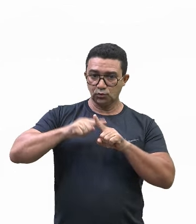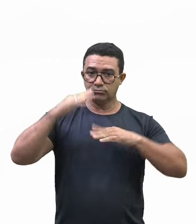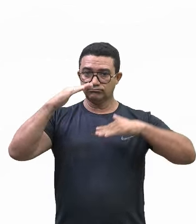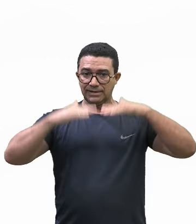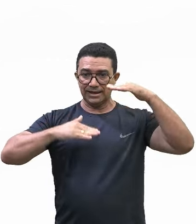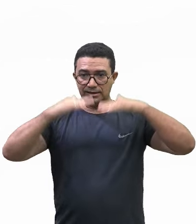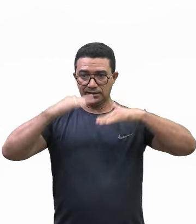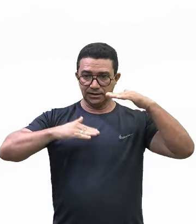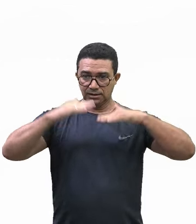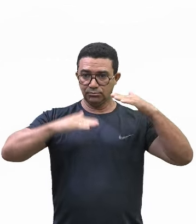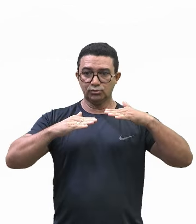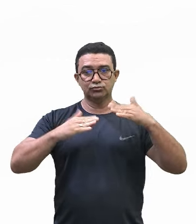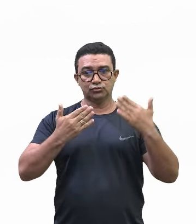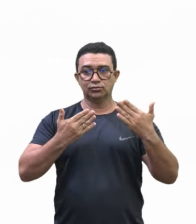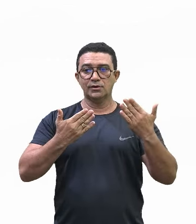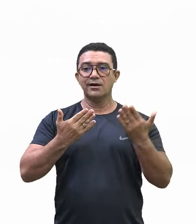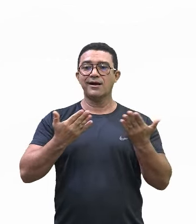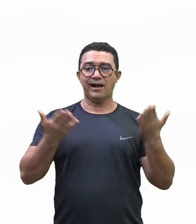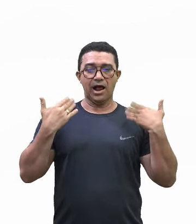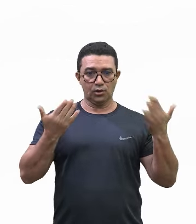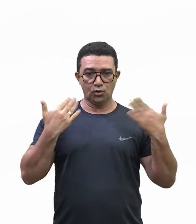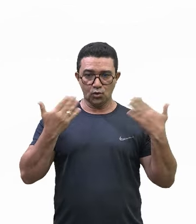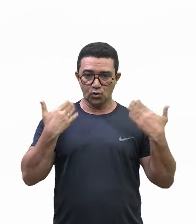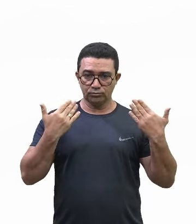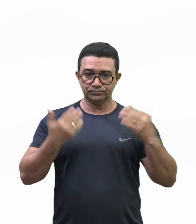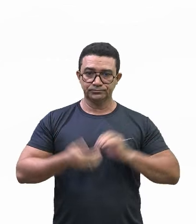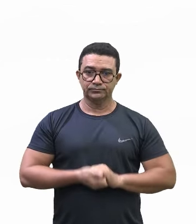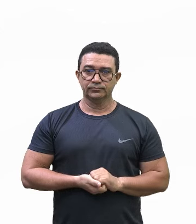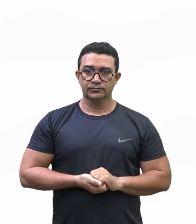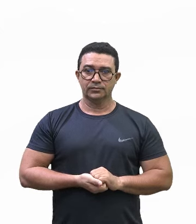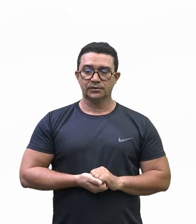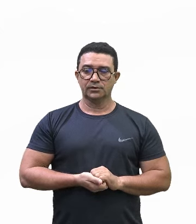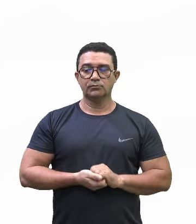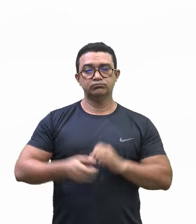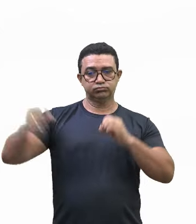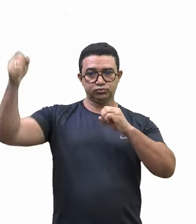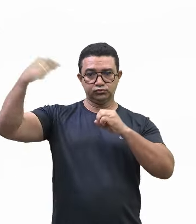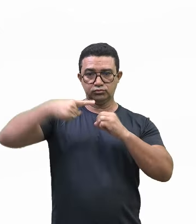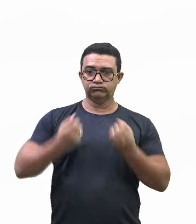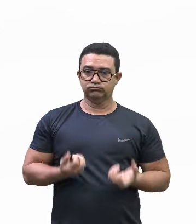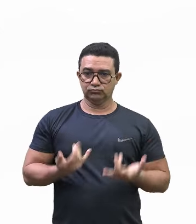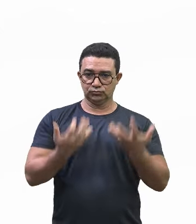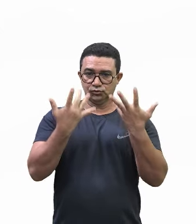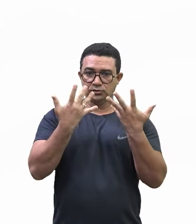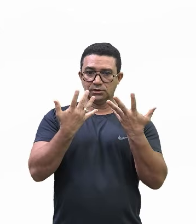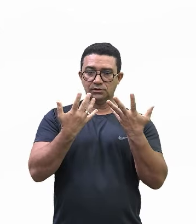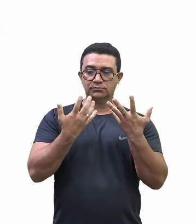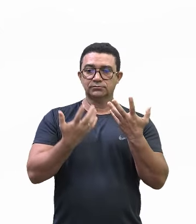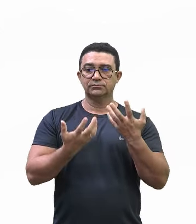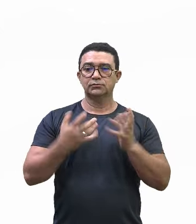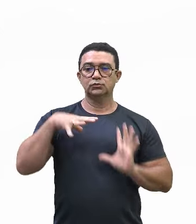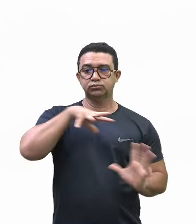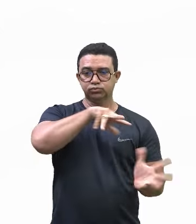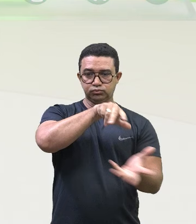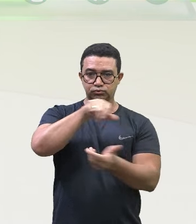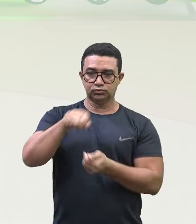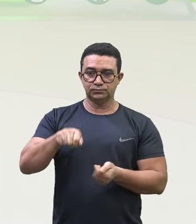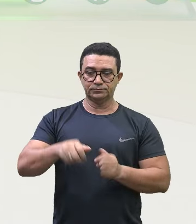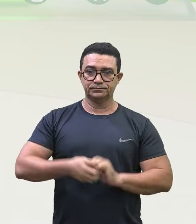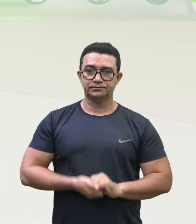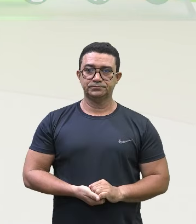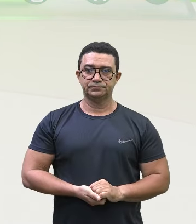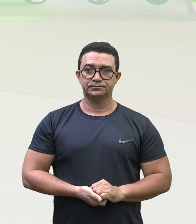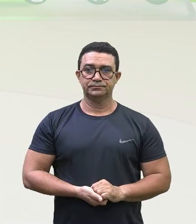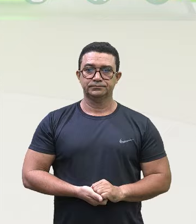temperatura, equilíbrio térmico e calor, efeito estufa e aquecimento